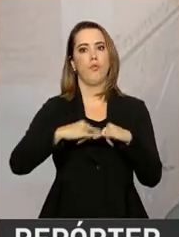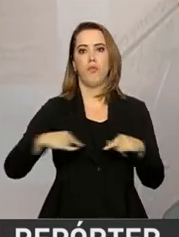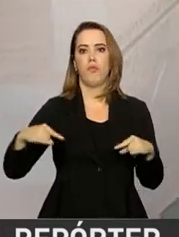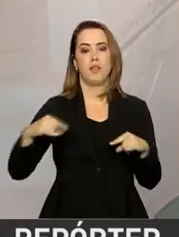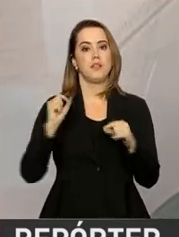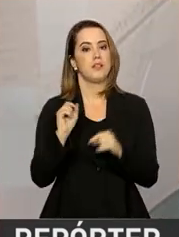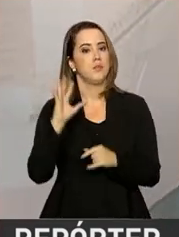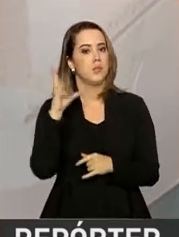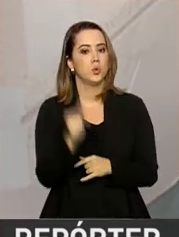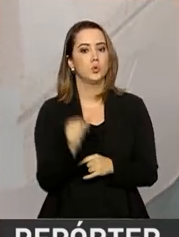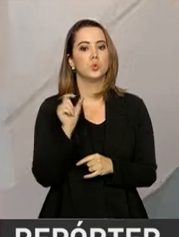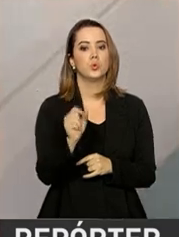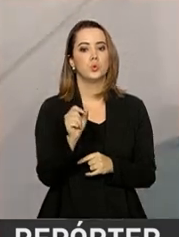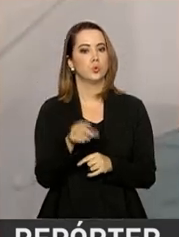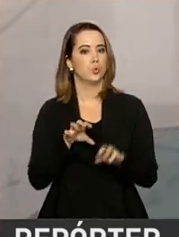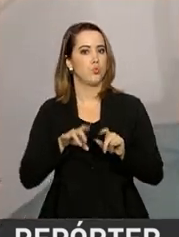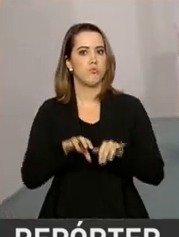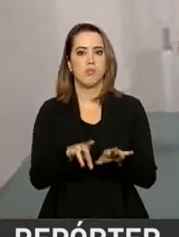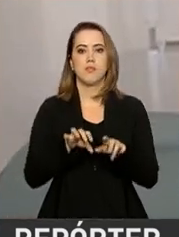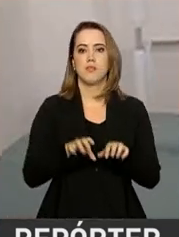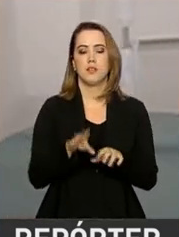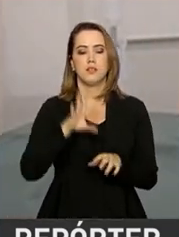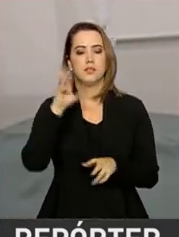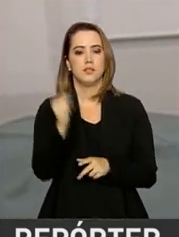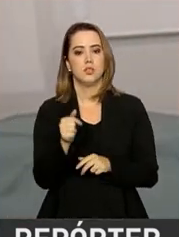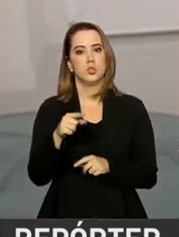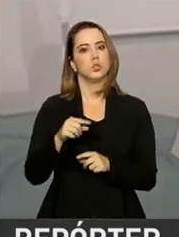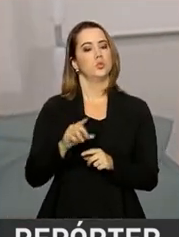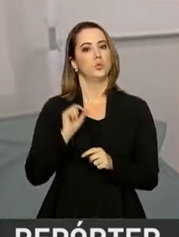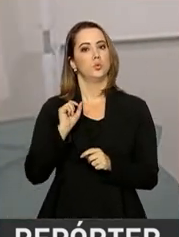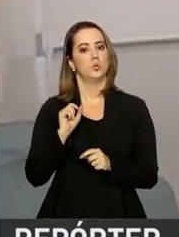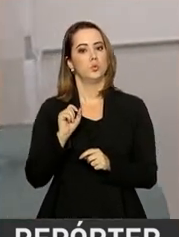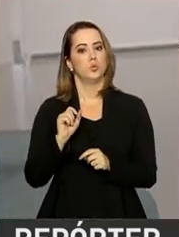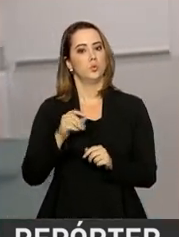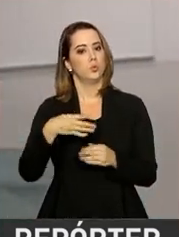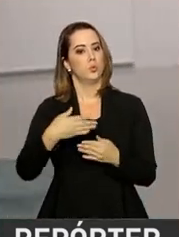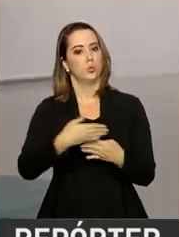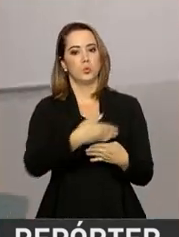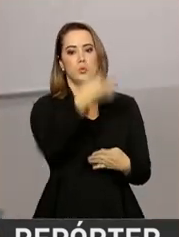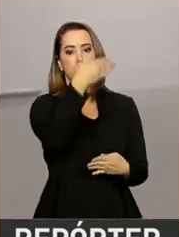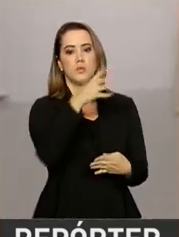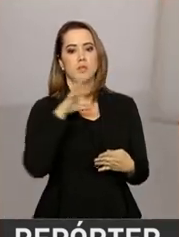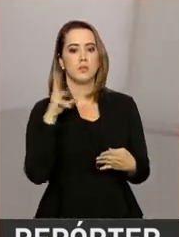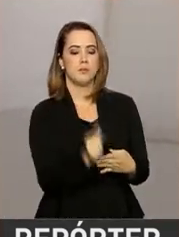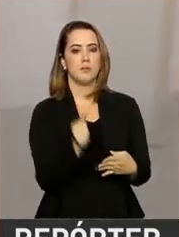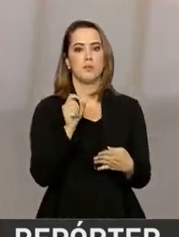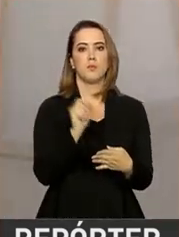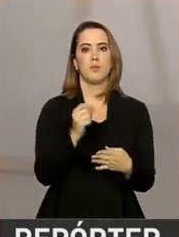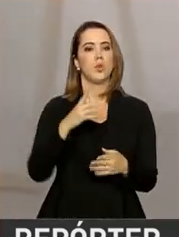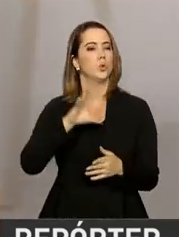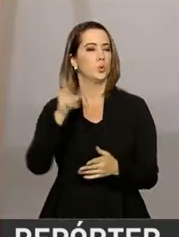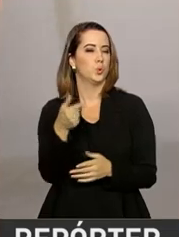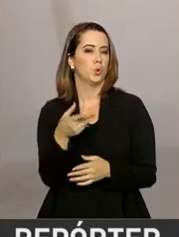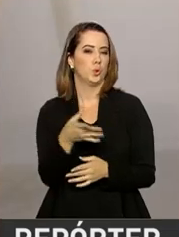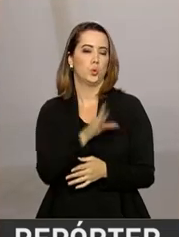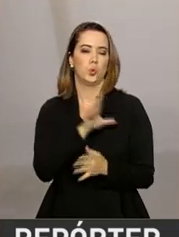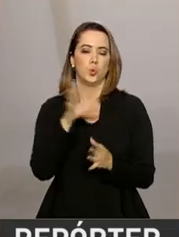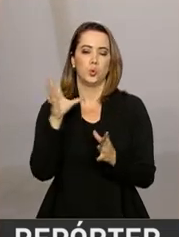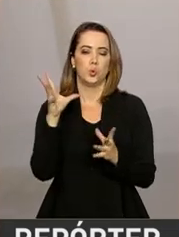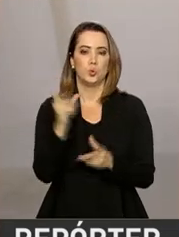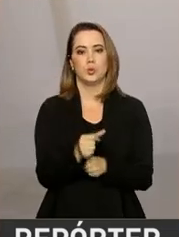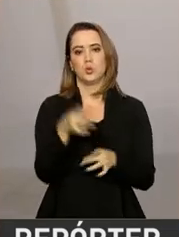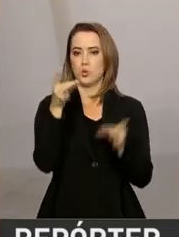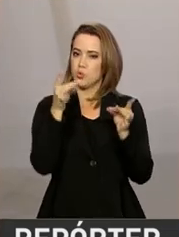pequenos acessórios como moldem de internet ventilador espelho luminárias e claro os detalhes que vão fazer deste